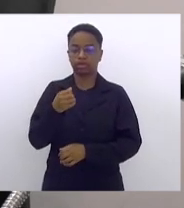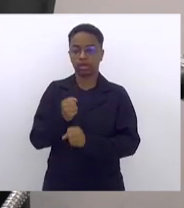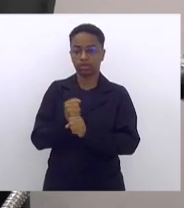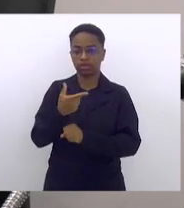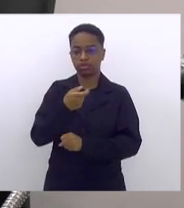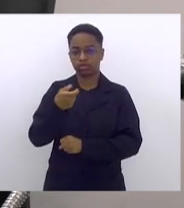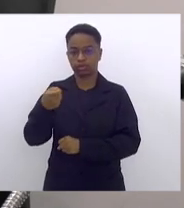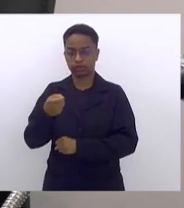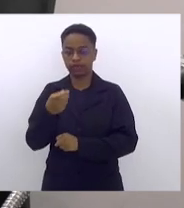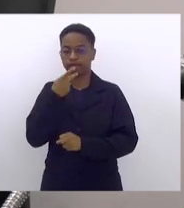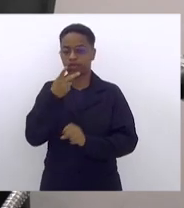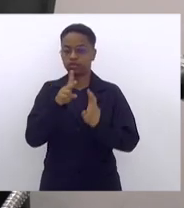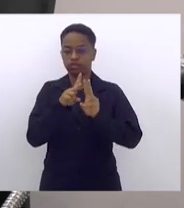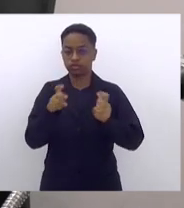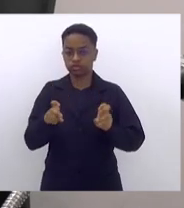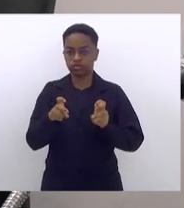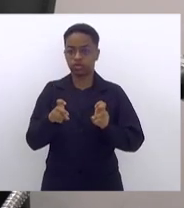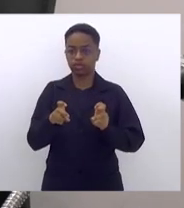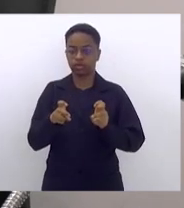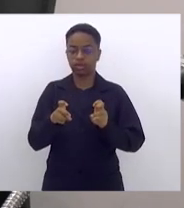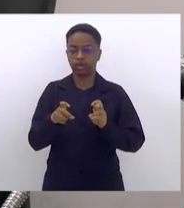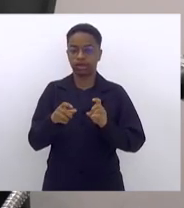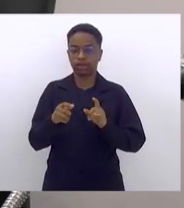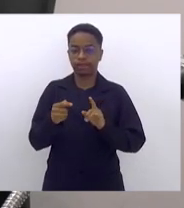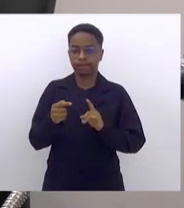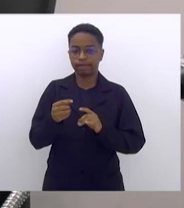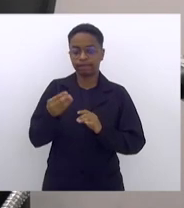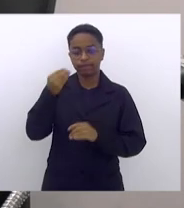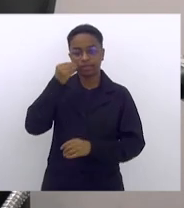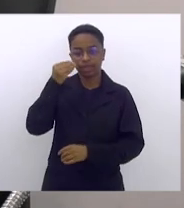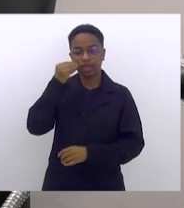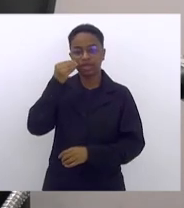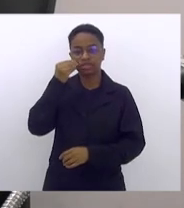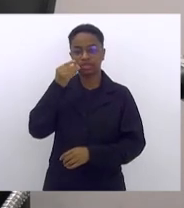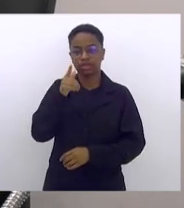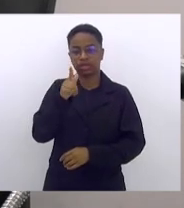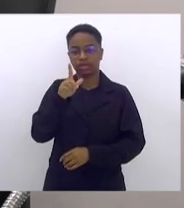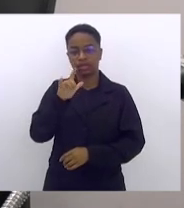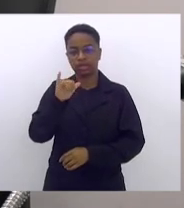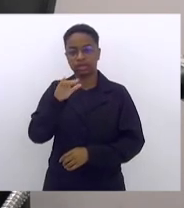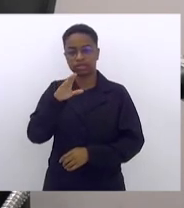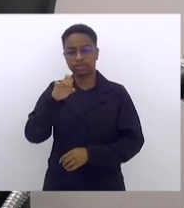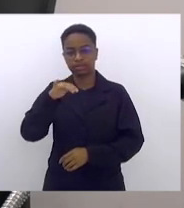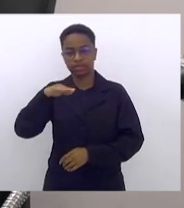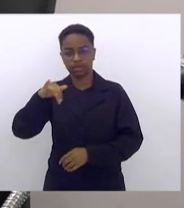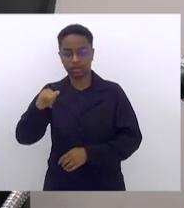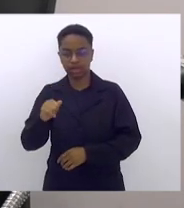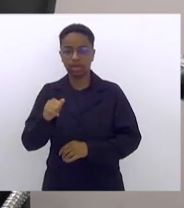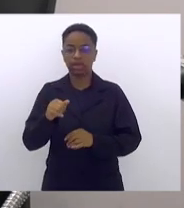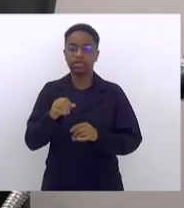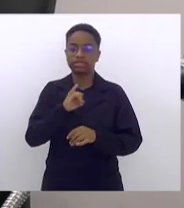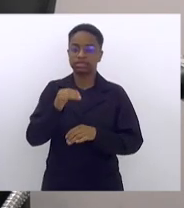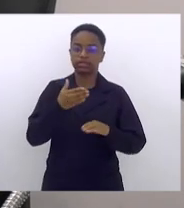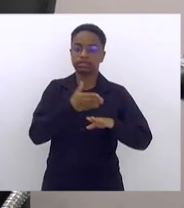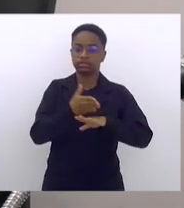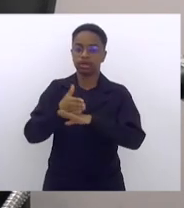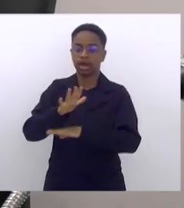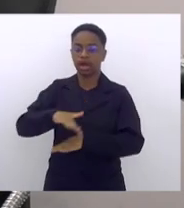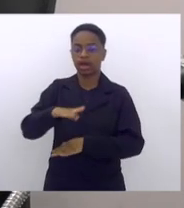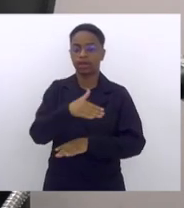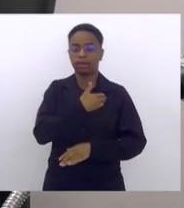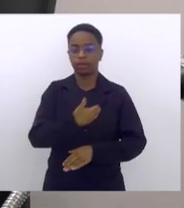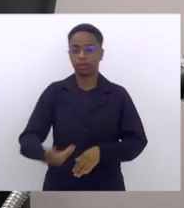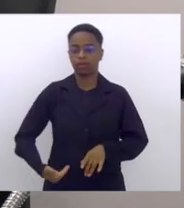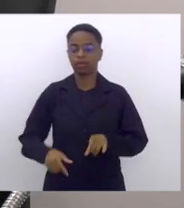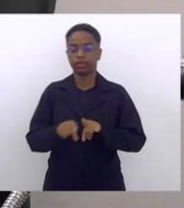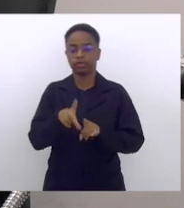sobre a realização prévia de teste de glicemia capilar nos pacientes que buscarem atendimento emergencial nas unidades de saúde das redes pública e privada